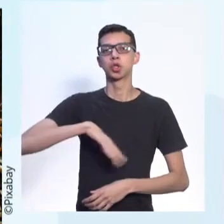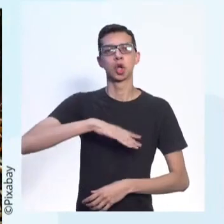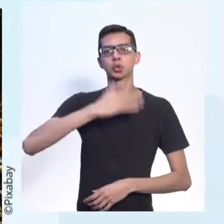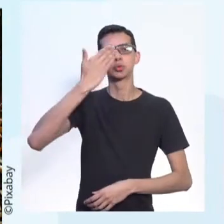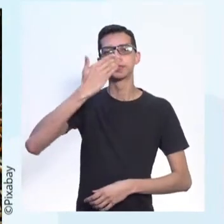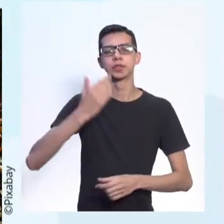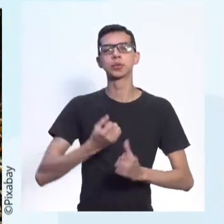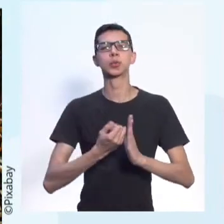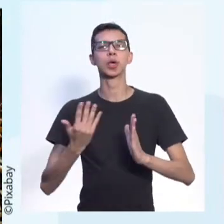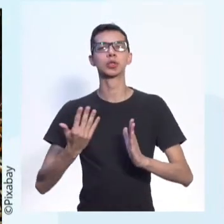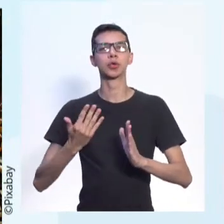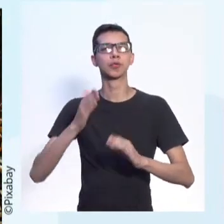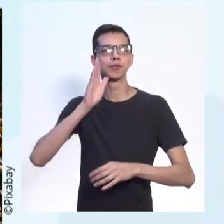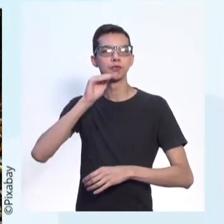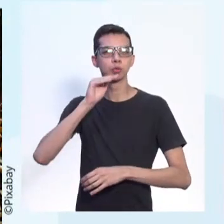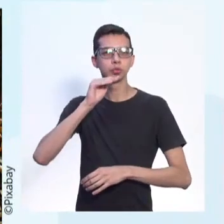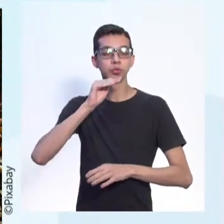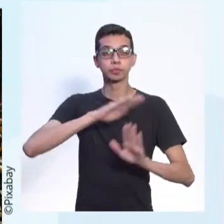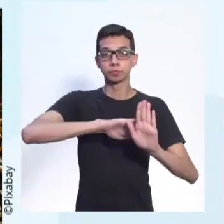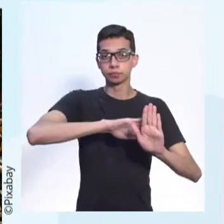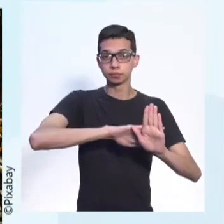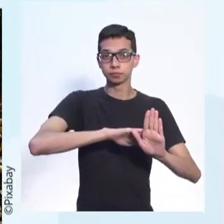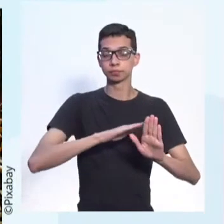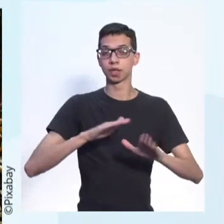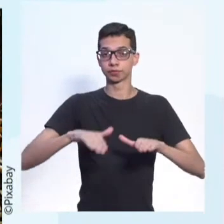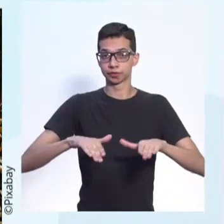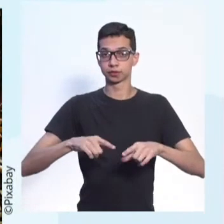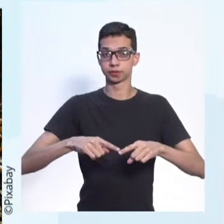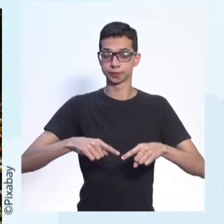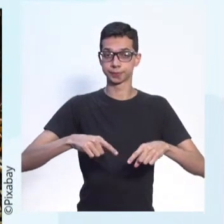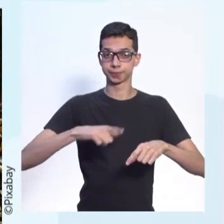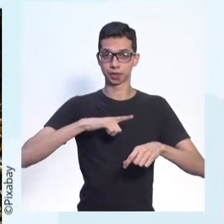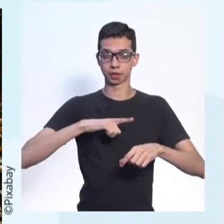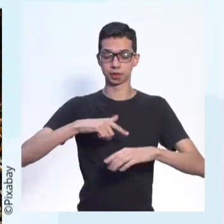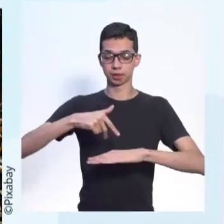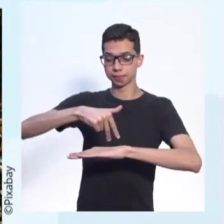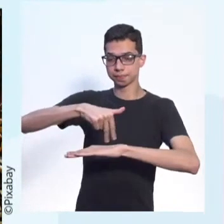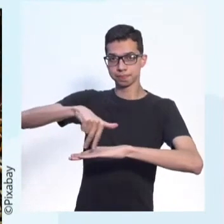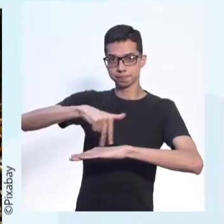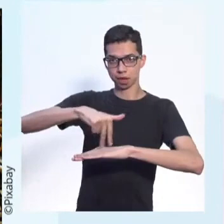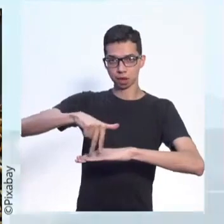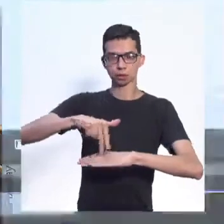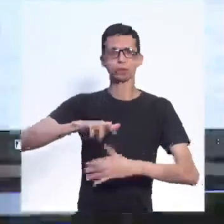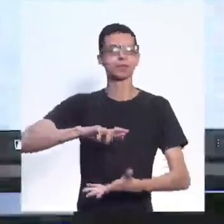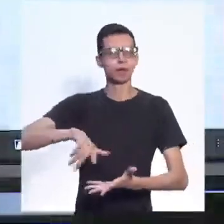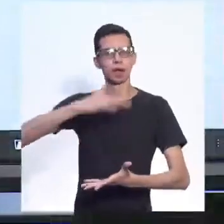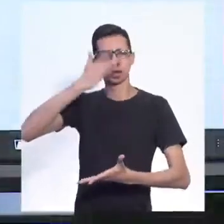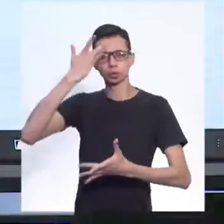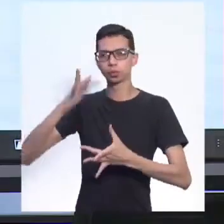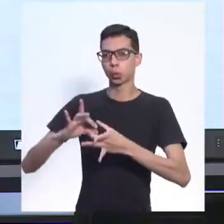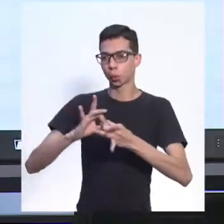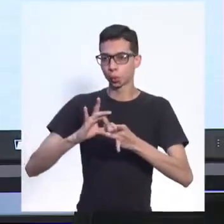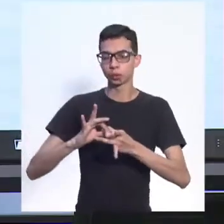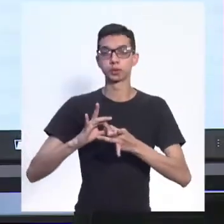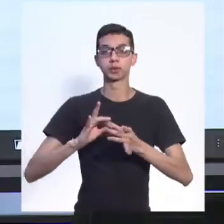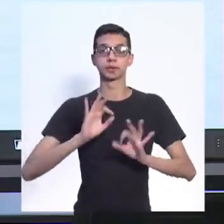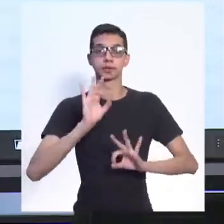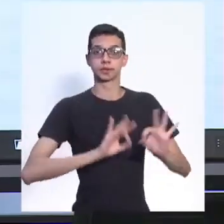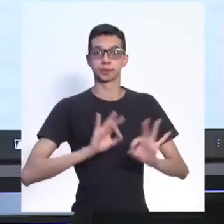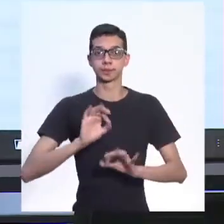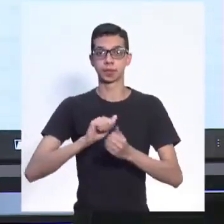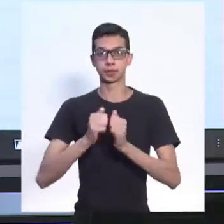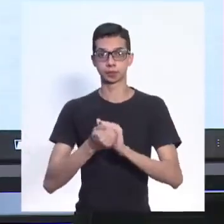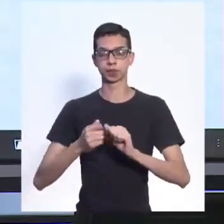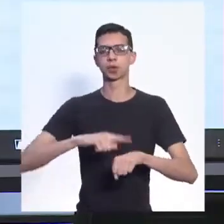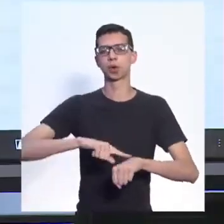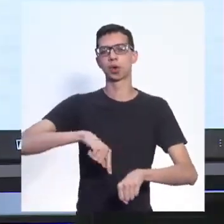nos bastidores. Inúmeros profissionais se unem para nos oferecer aquelas horas de entretenimento e deleite, tá? Então, gente,